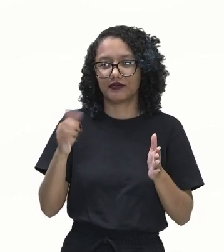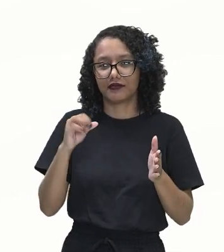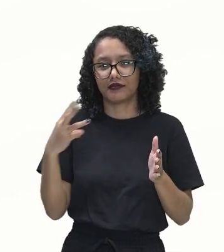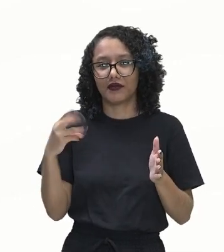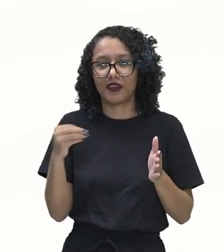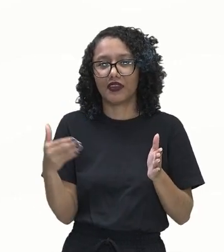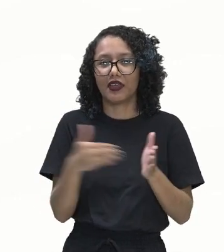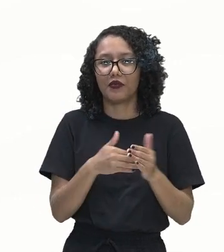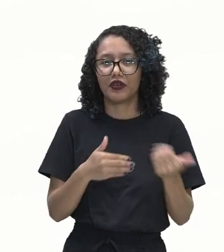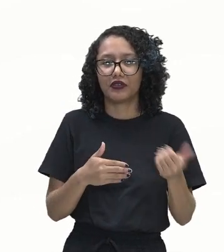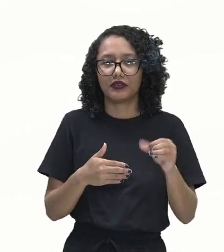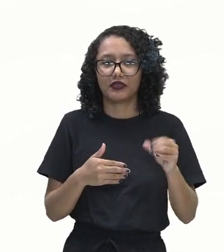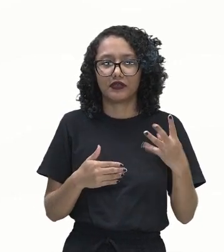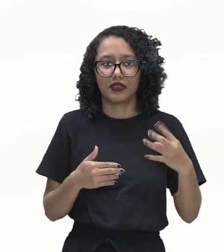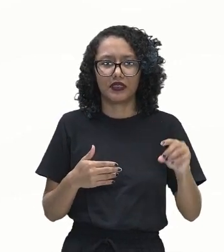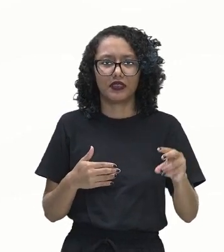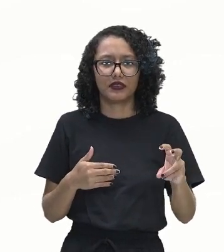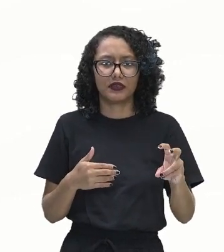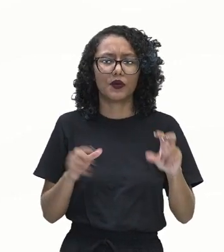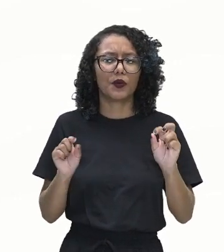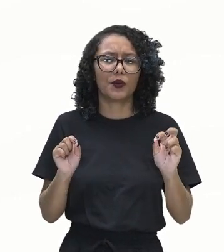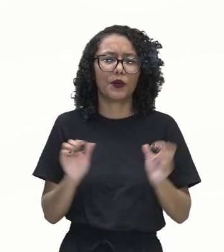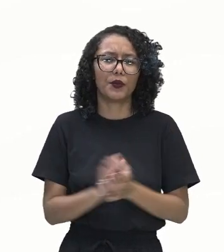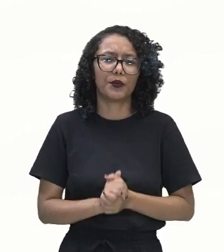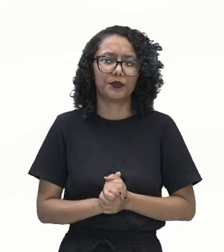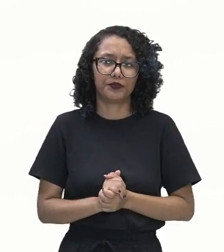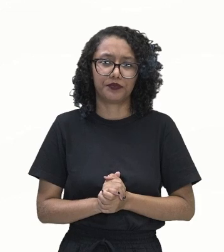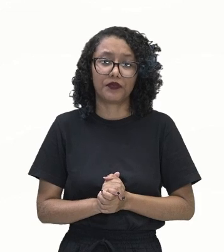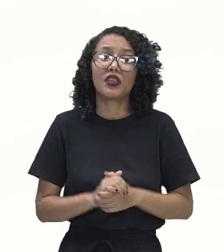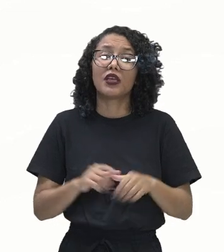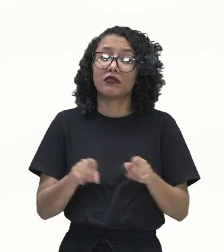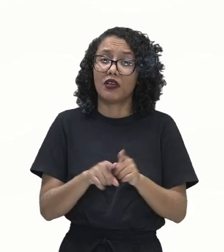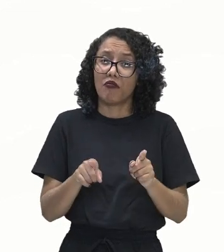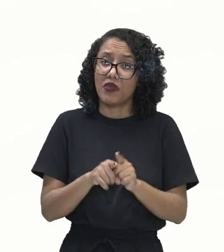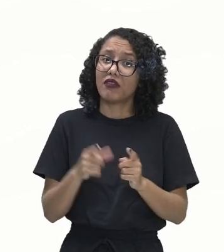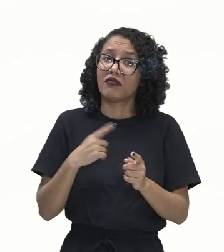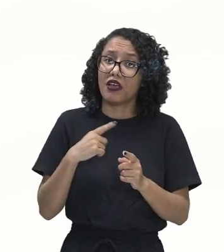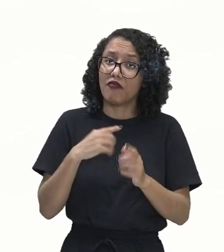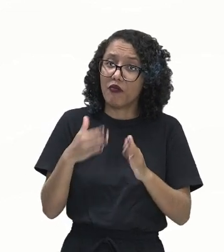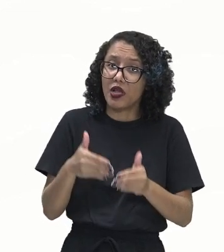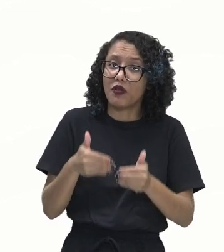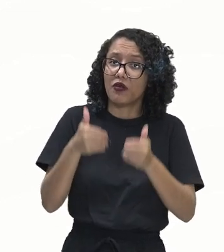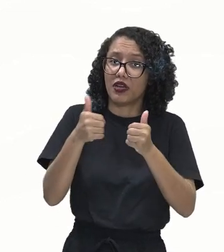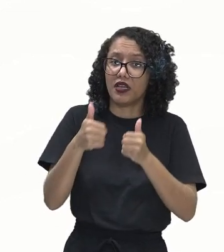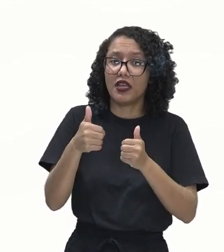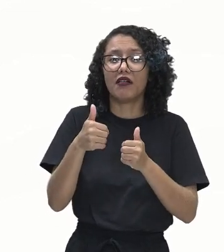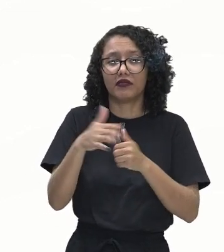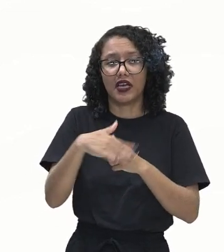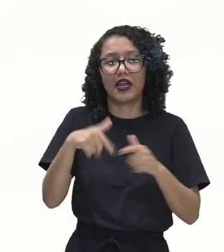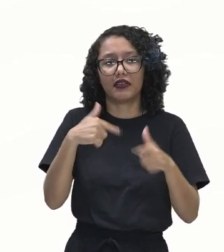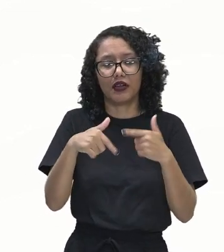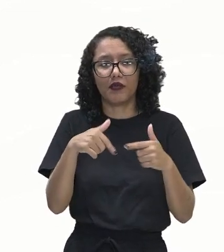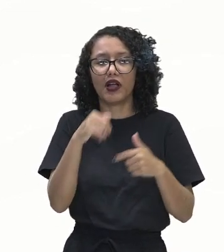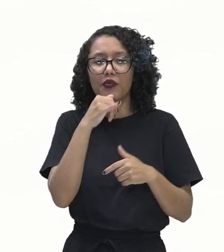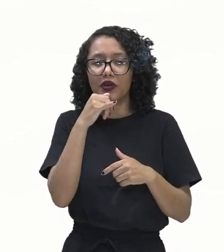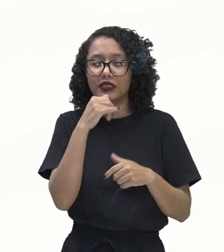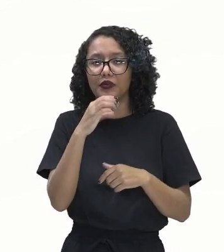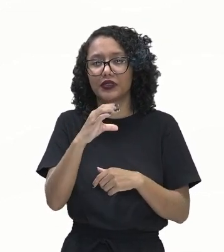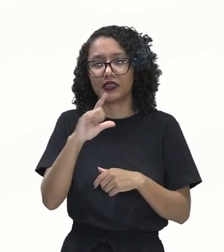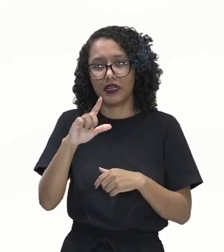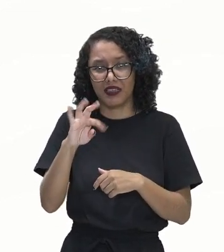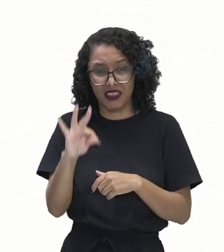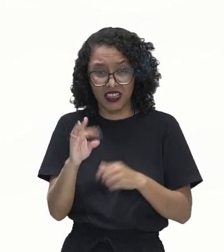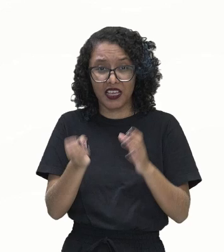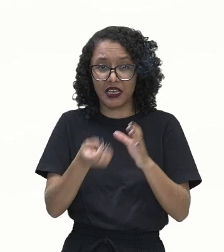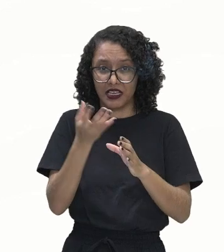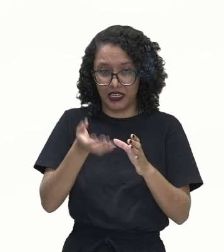e 1945, houve avanços na legislação trabalhista, com a criação da Consolidação das Leis